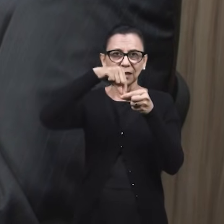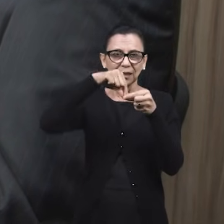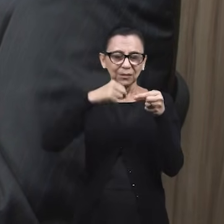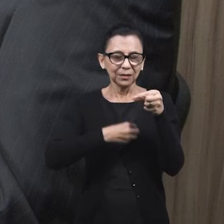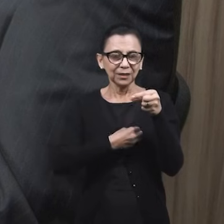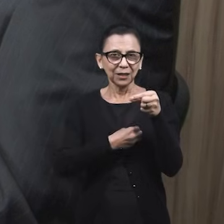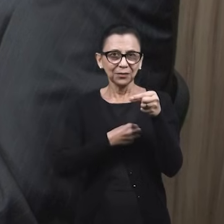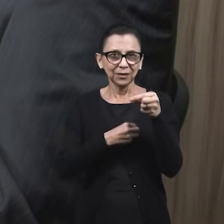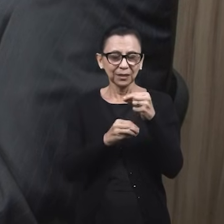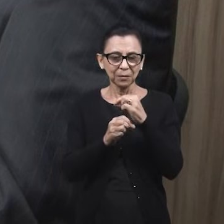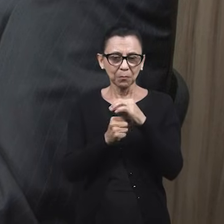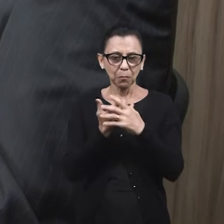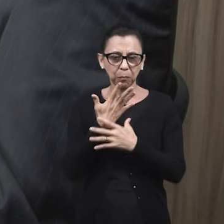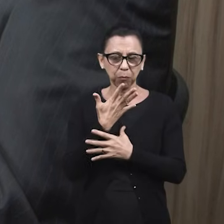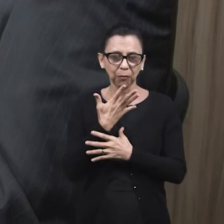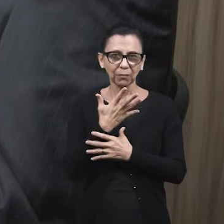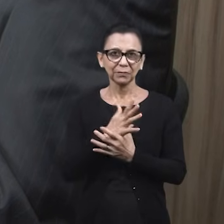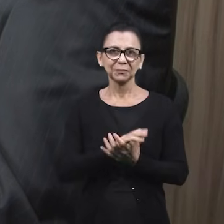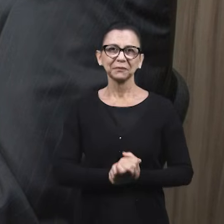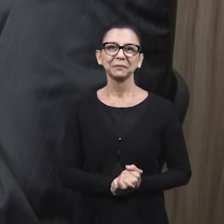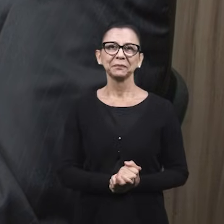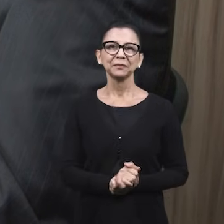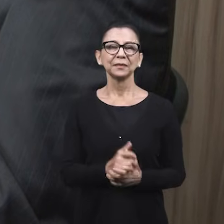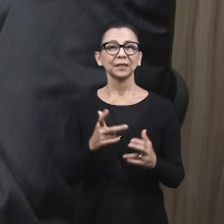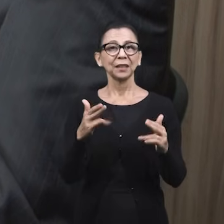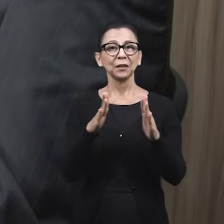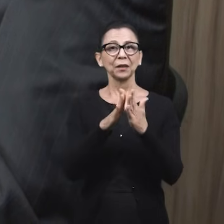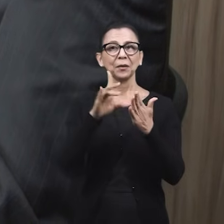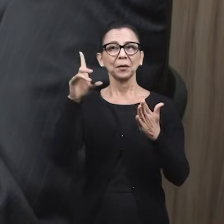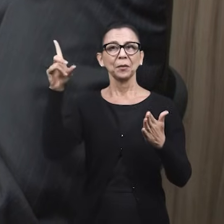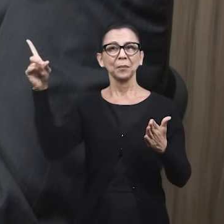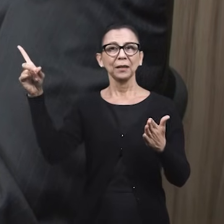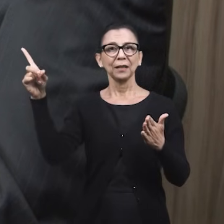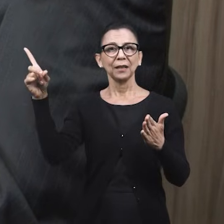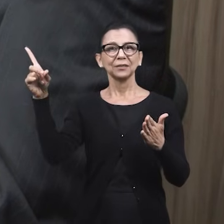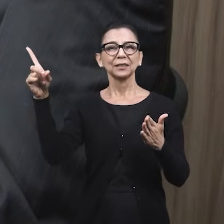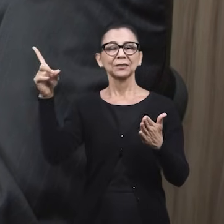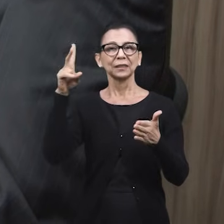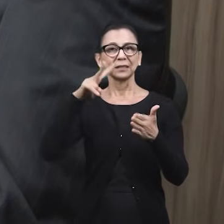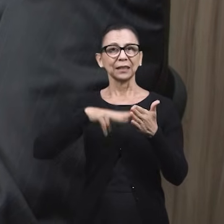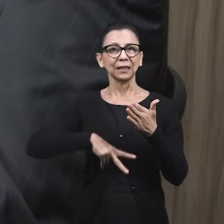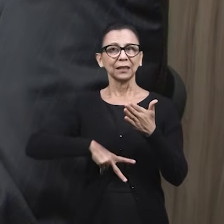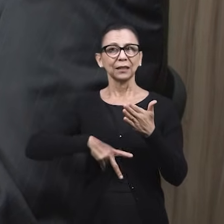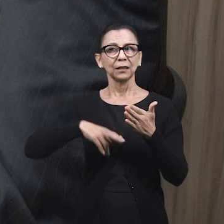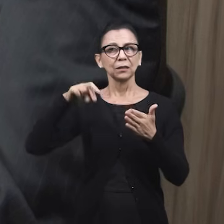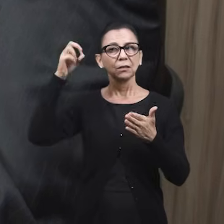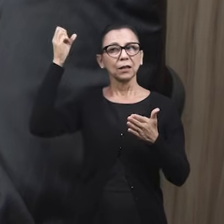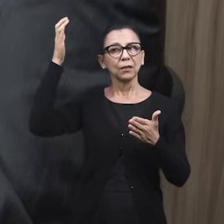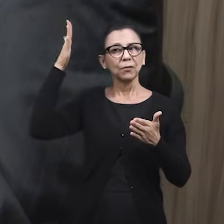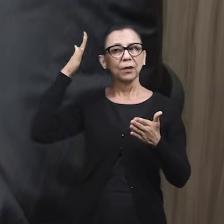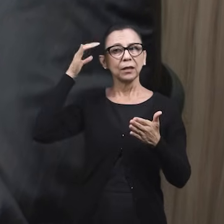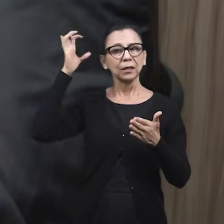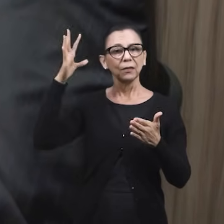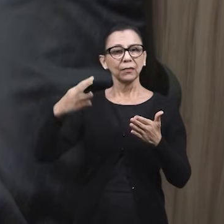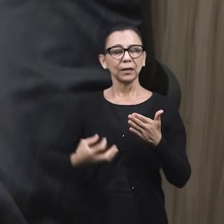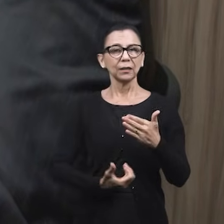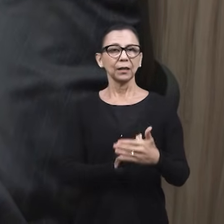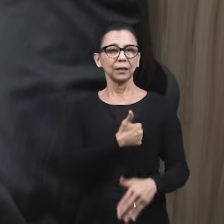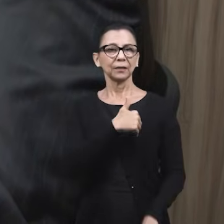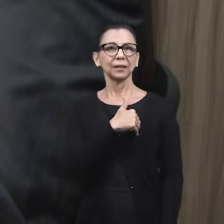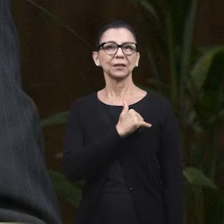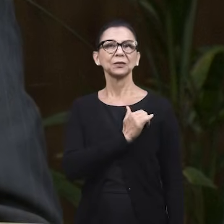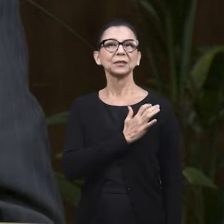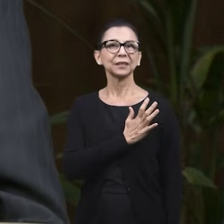testemunho, aquilo faz brotar a palavra, entra e faz brotar no coração de alguém. É a palavra fazendo